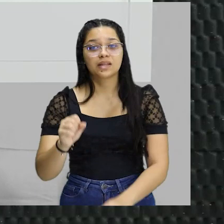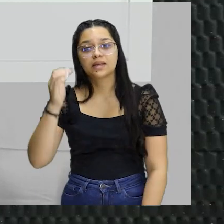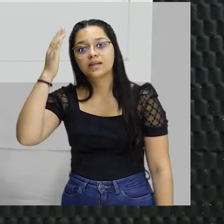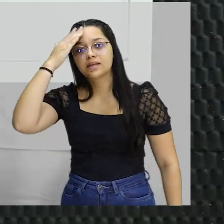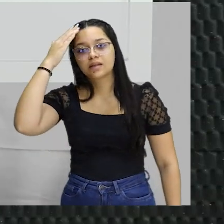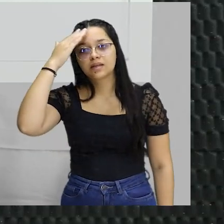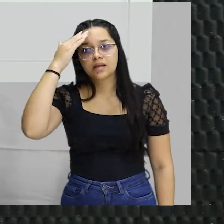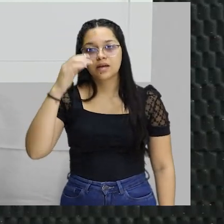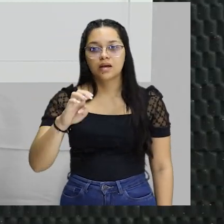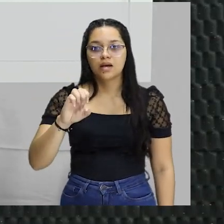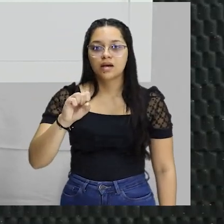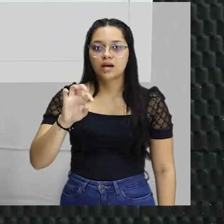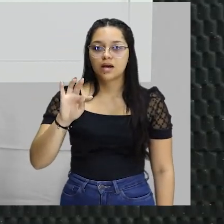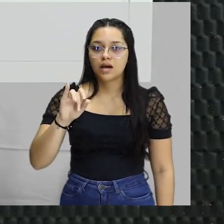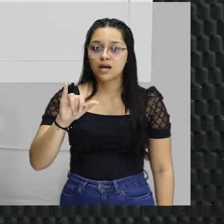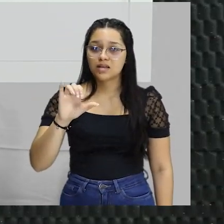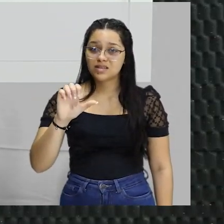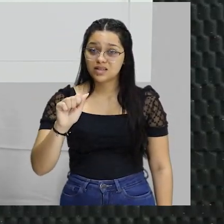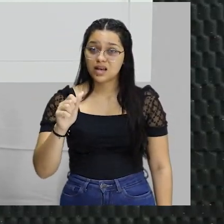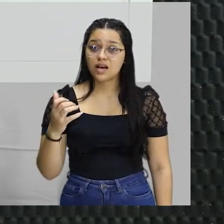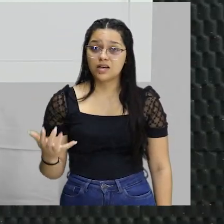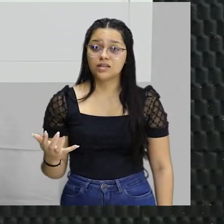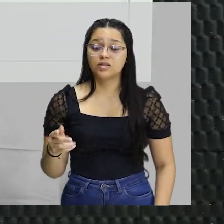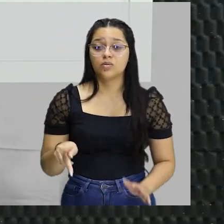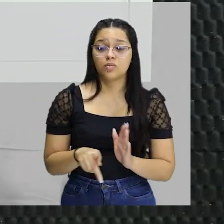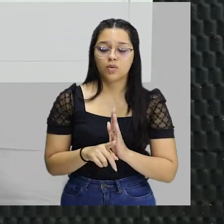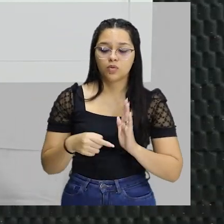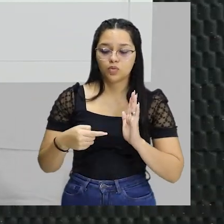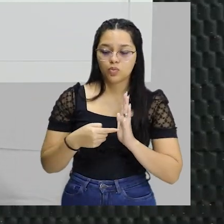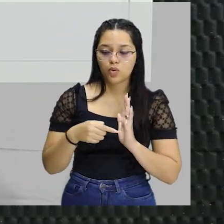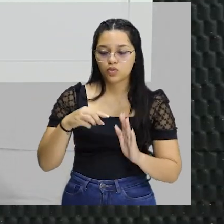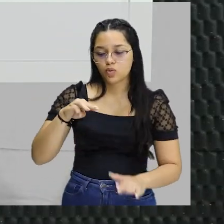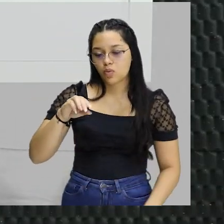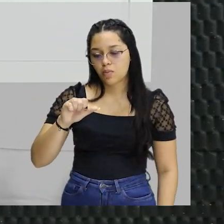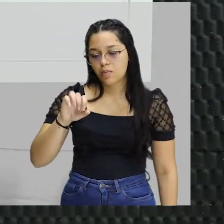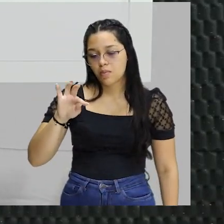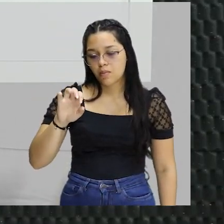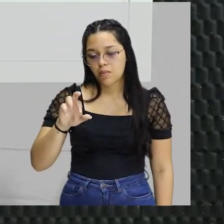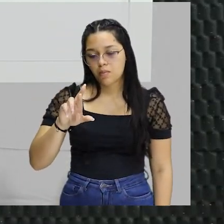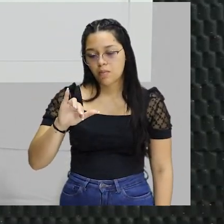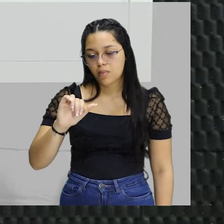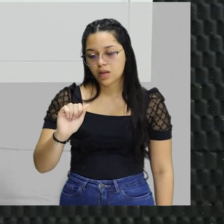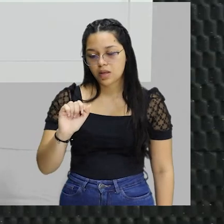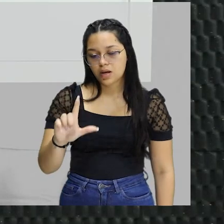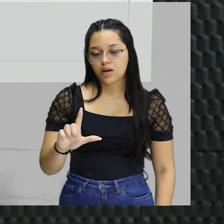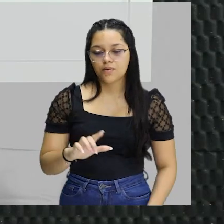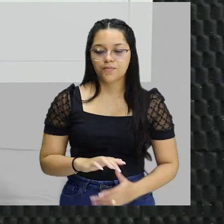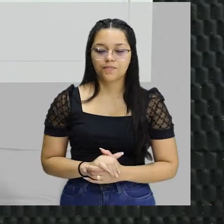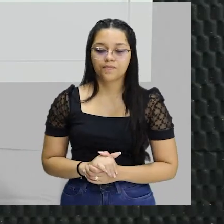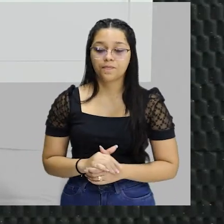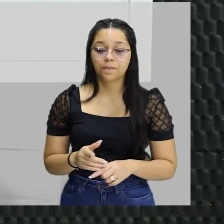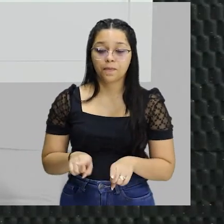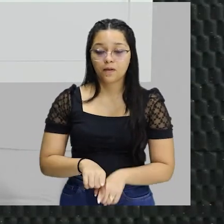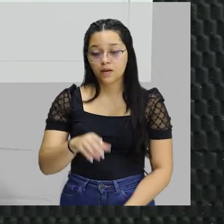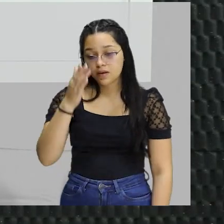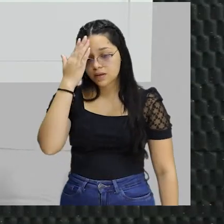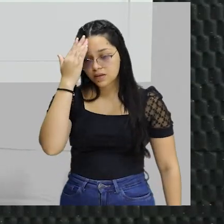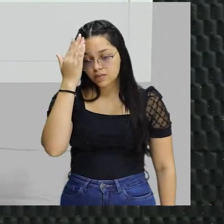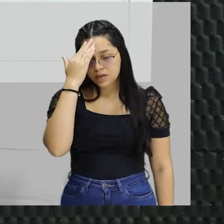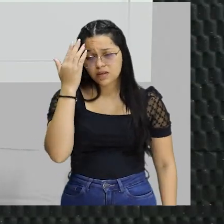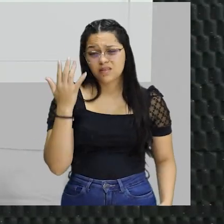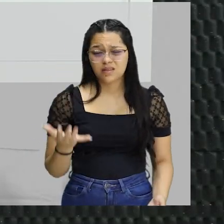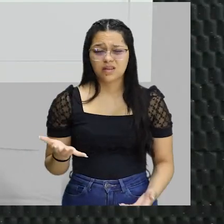estática, né, por completo. Essa é a estática do ponto material. Tá ok? ponto material. O entendimento é bem simples. Às